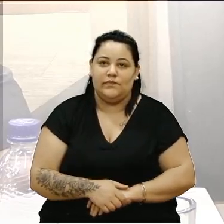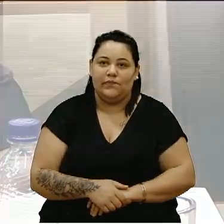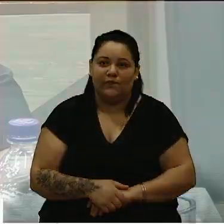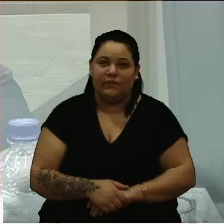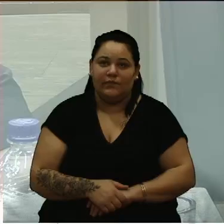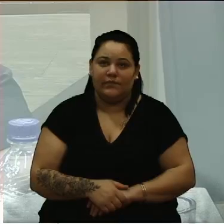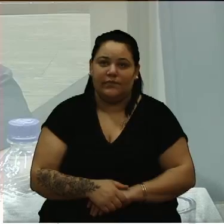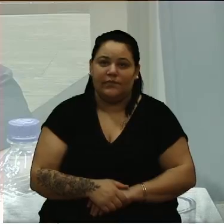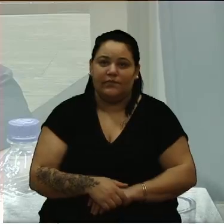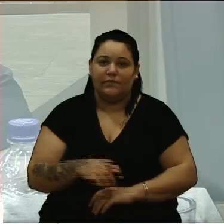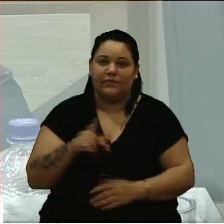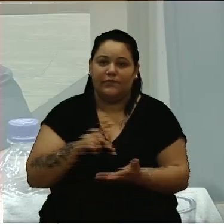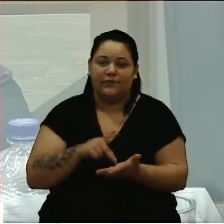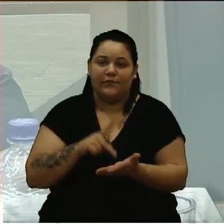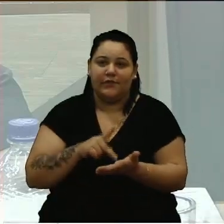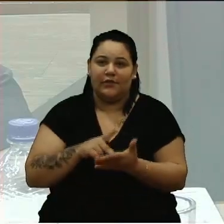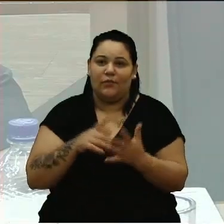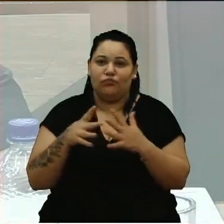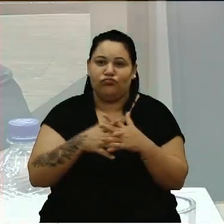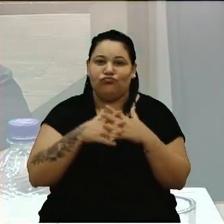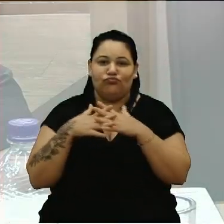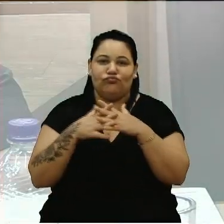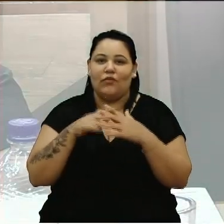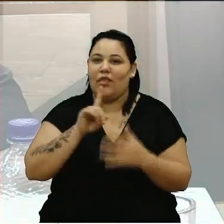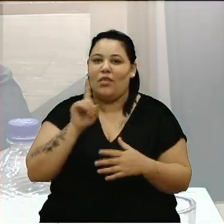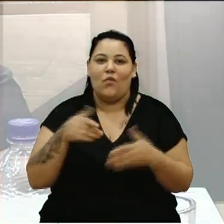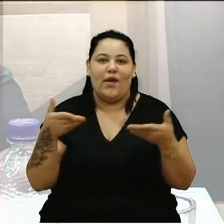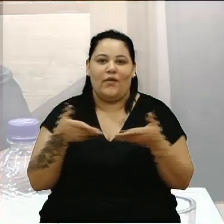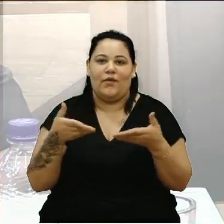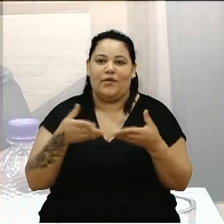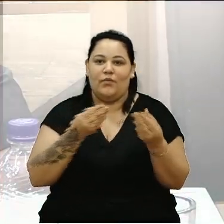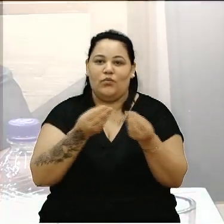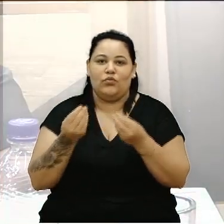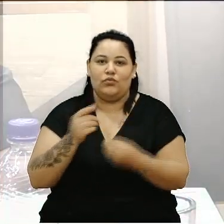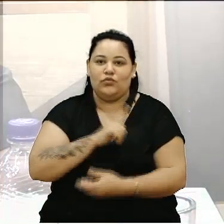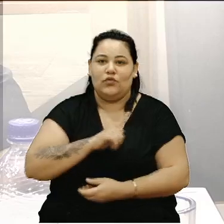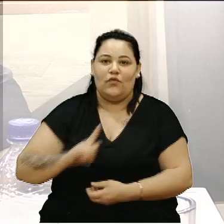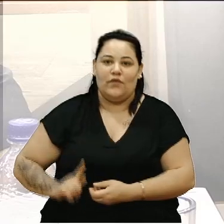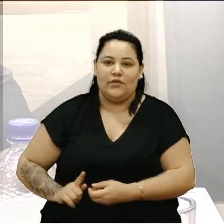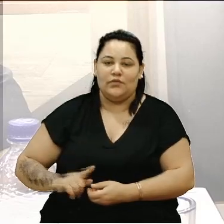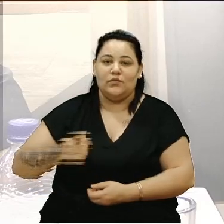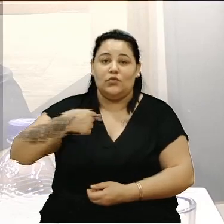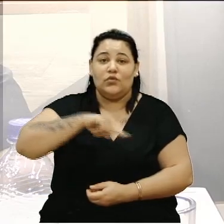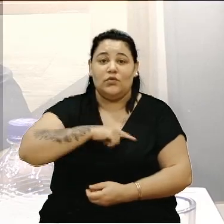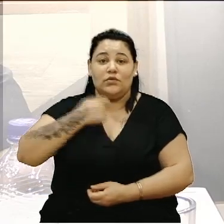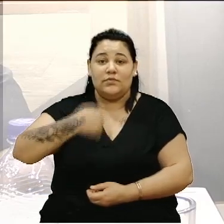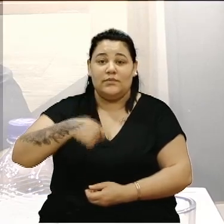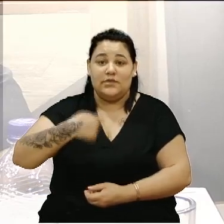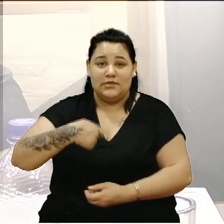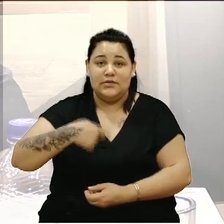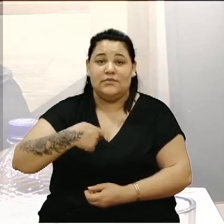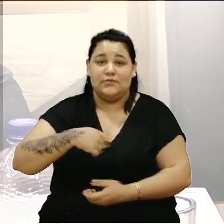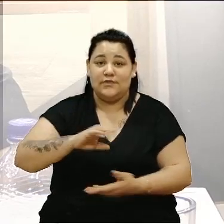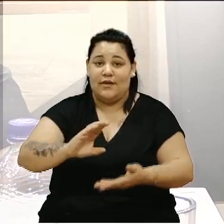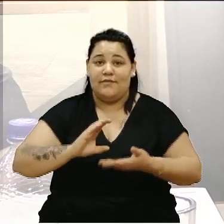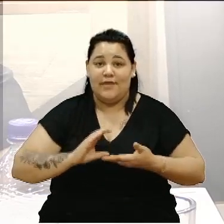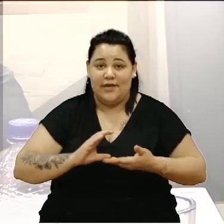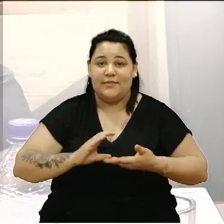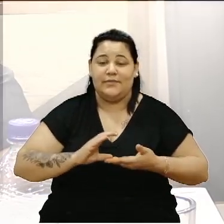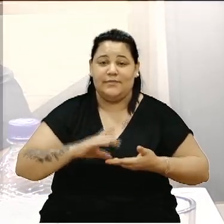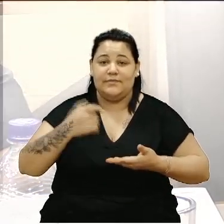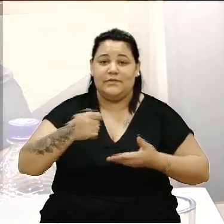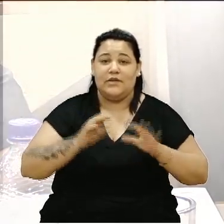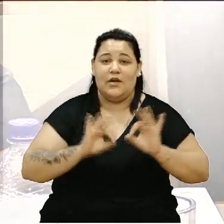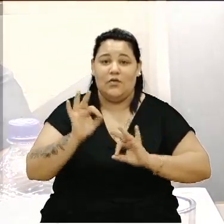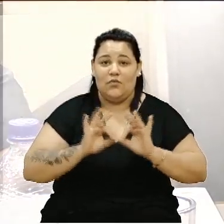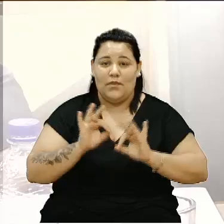um verdadeiro caos, e não é de agora, é de muitos governos, né? Então a gente precisa que esses recursos sejam, né, colocados na